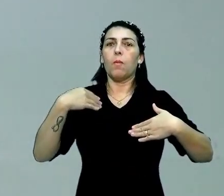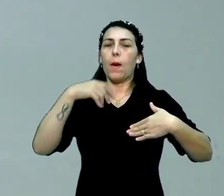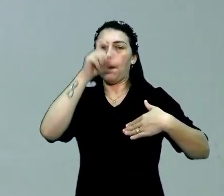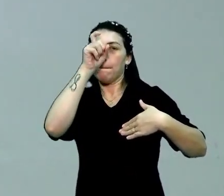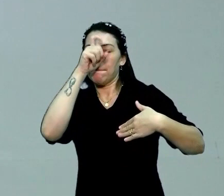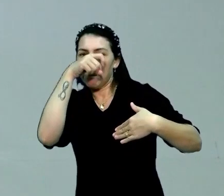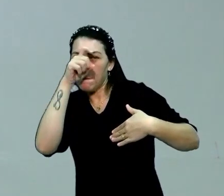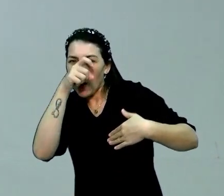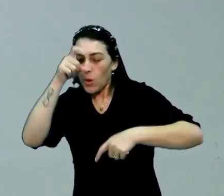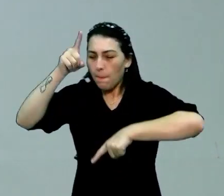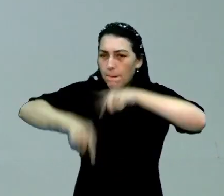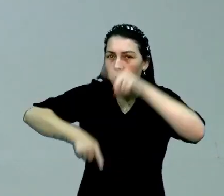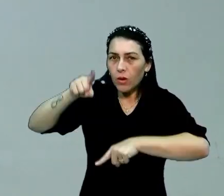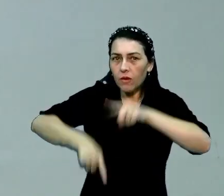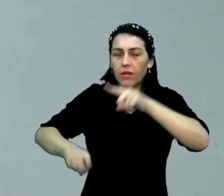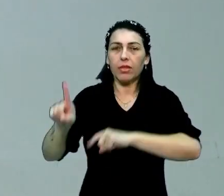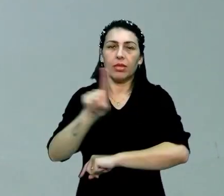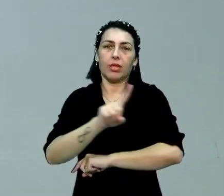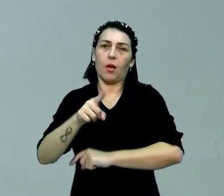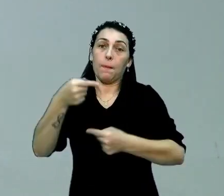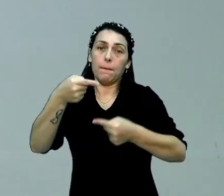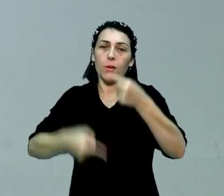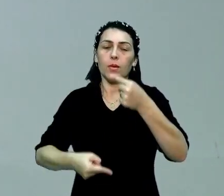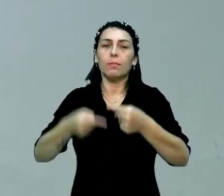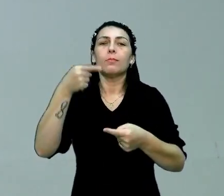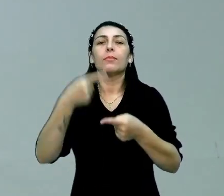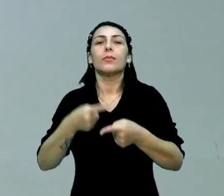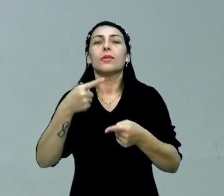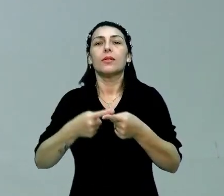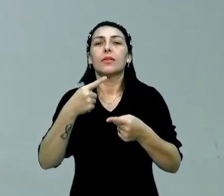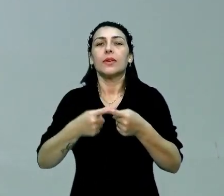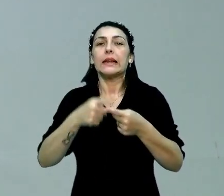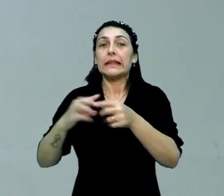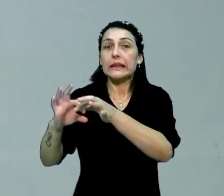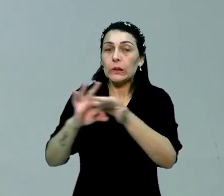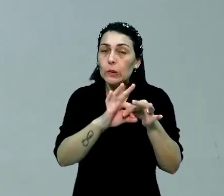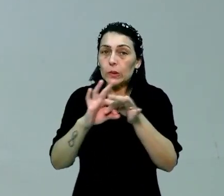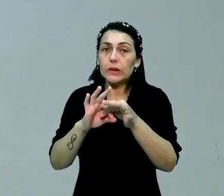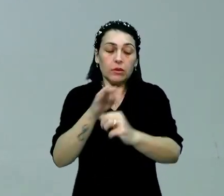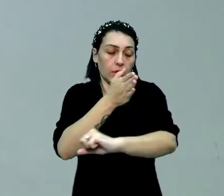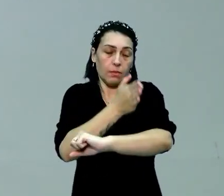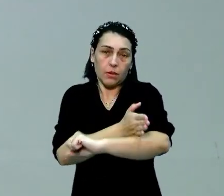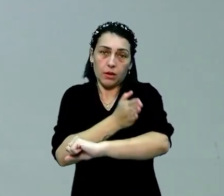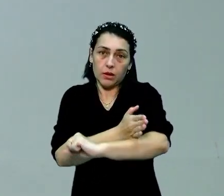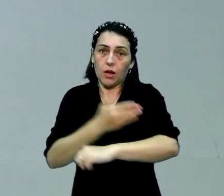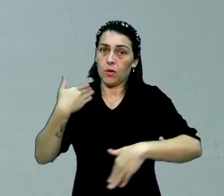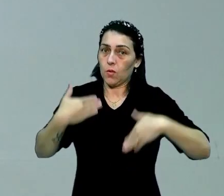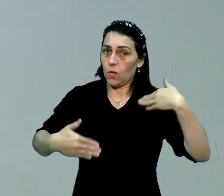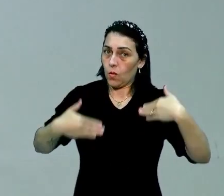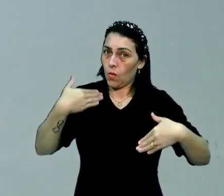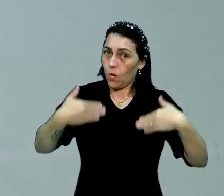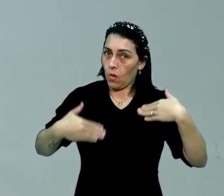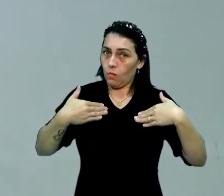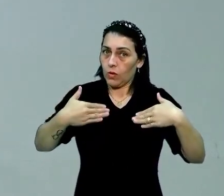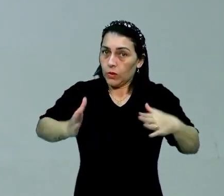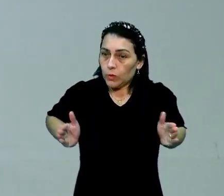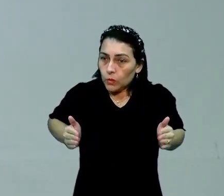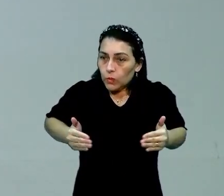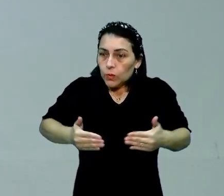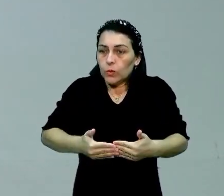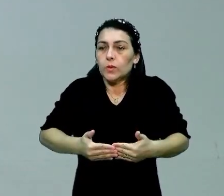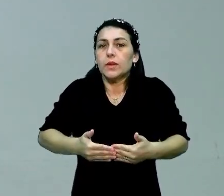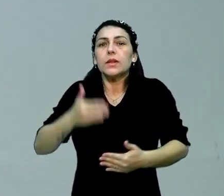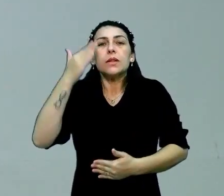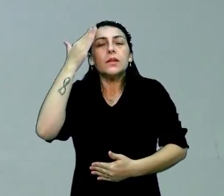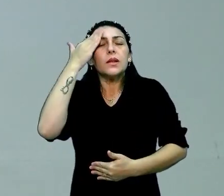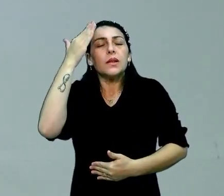pornogamia, sei lá, tudo nesse sentido de proibir. Então, nesse contexto da Idade Média, o corpo foi um pouco mais velado.